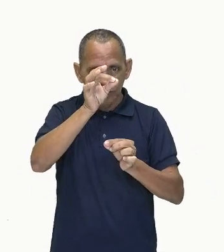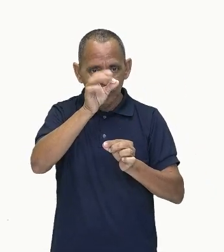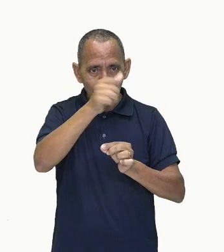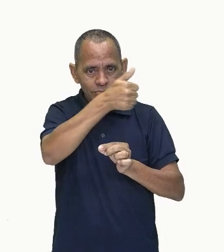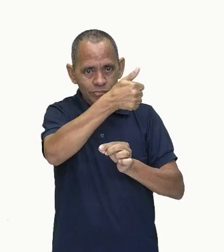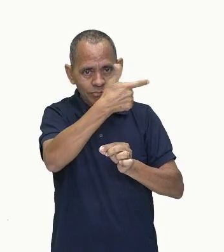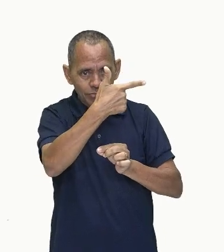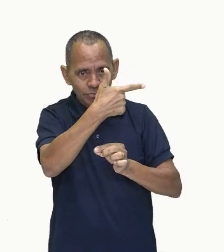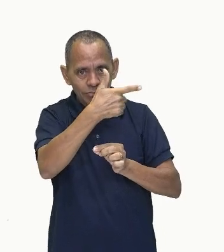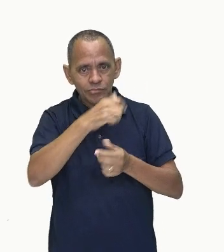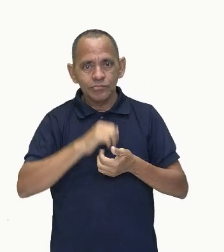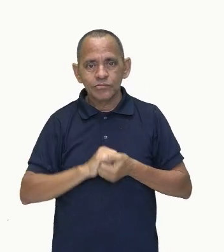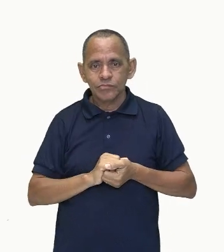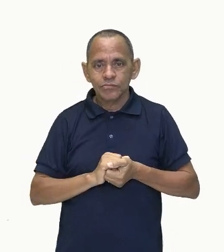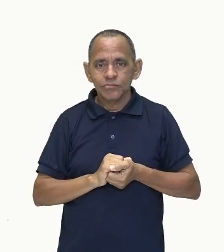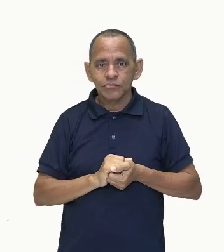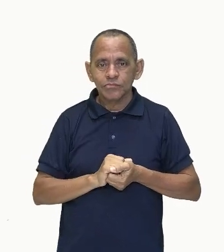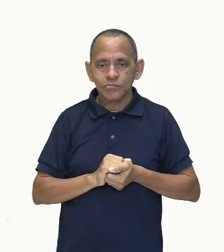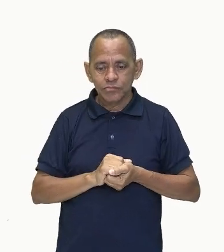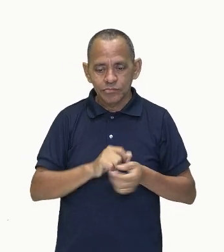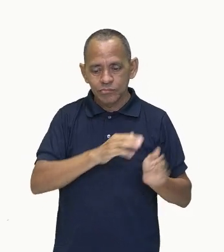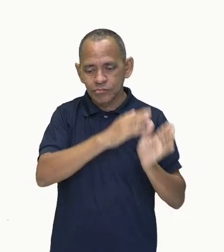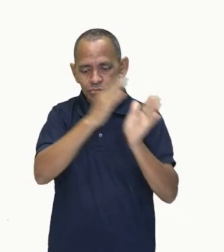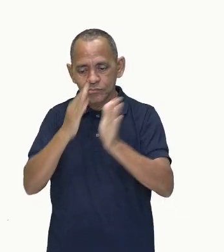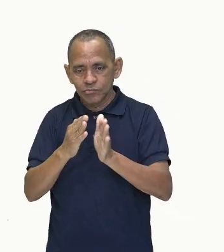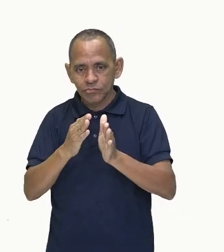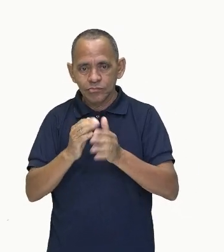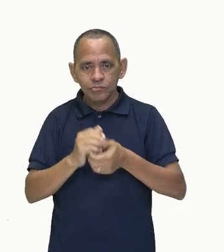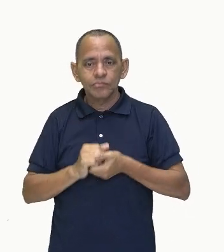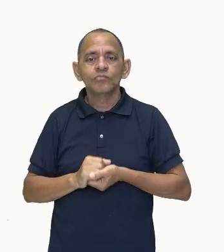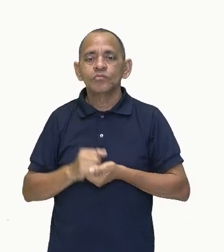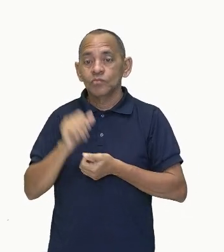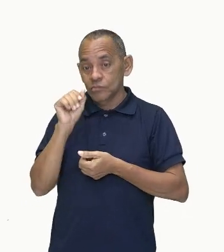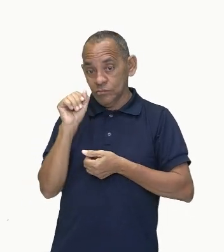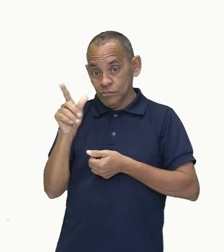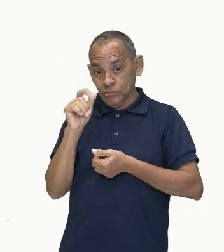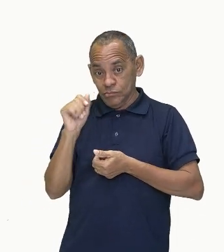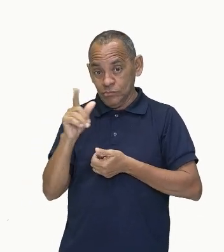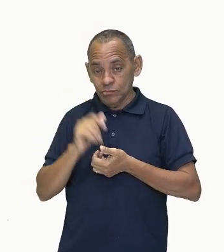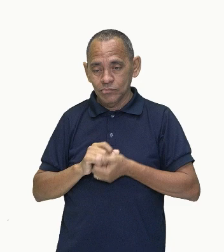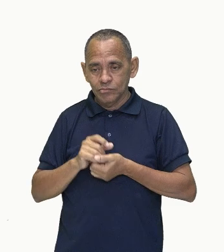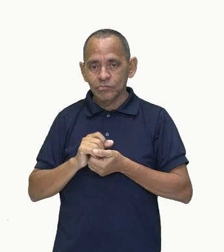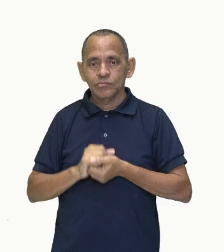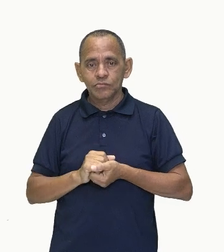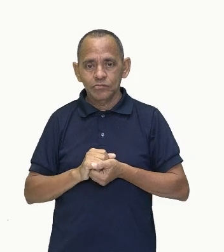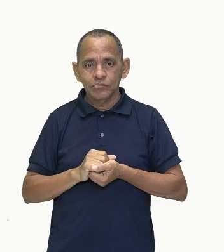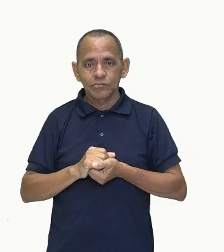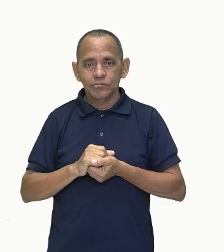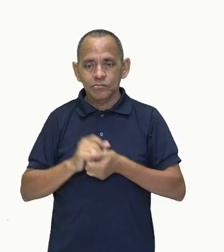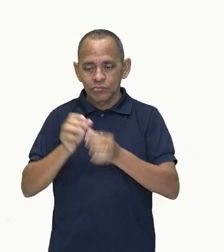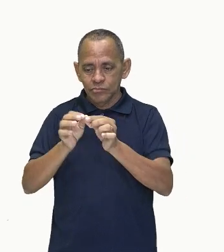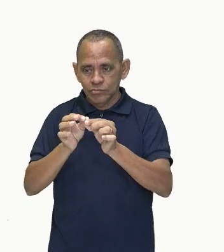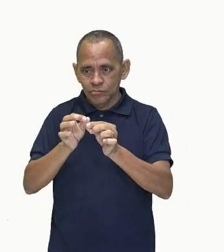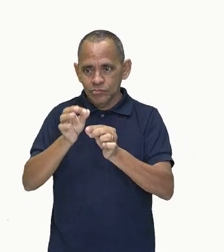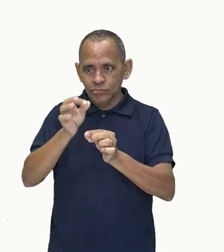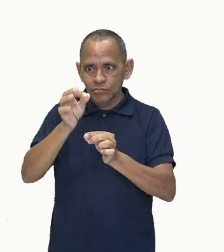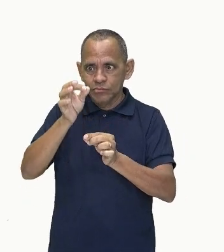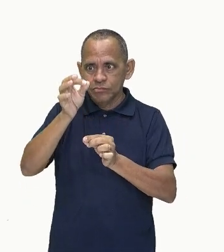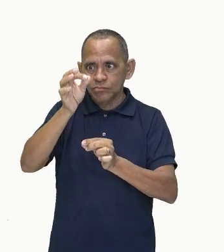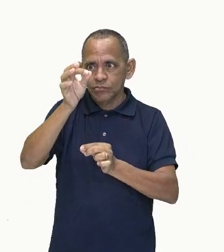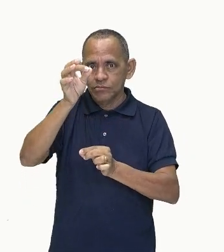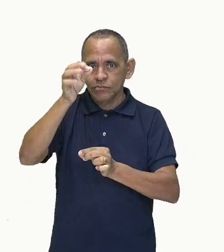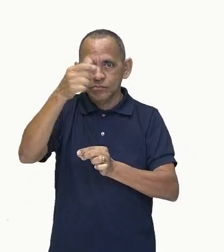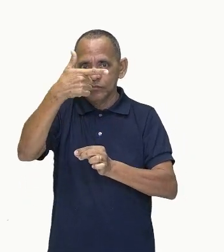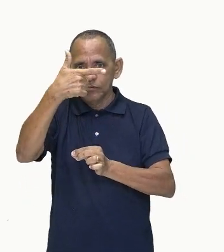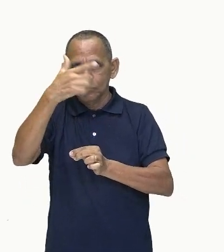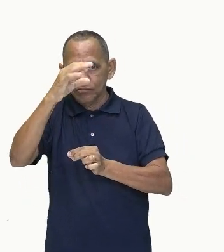12. O nosso próximo valor, carros azuis. Esse aí tem que estar na altura 20, ó.